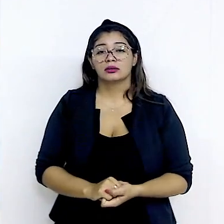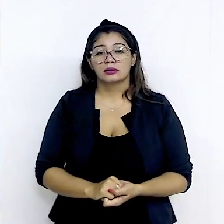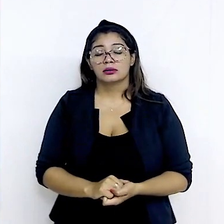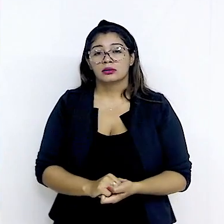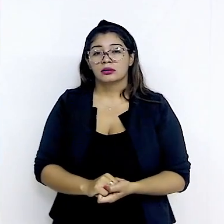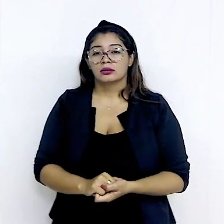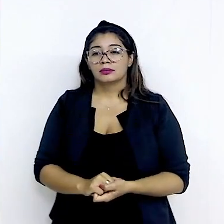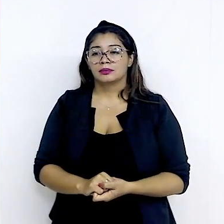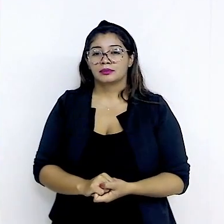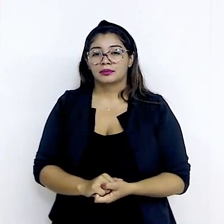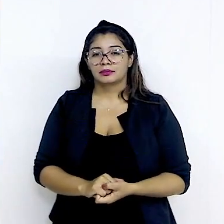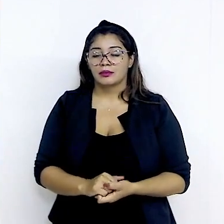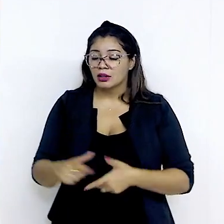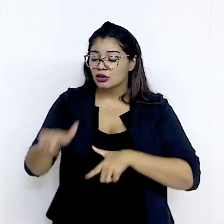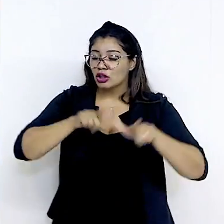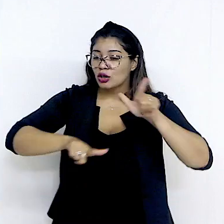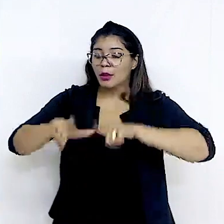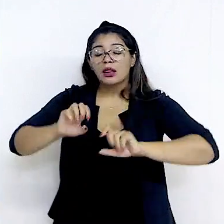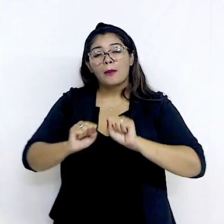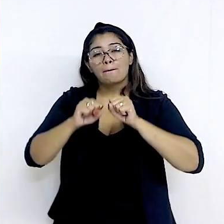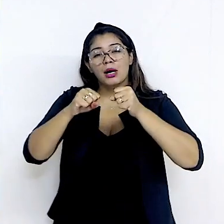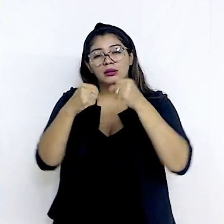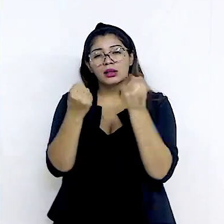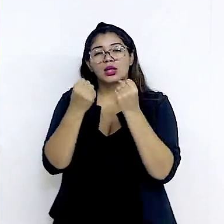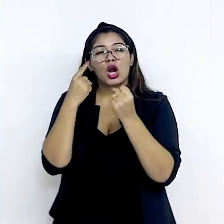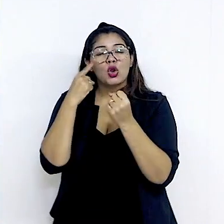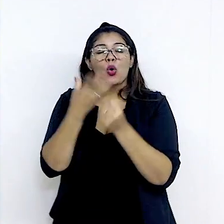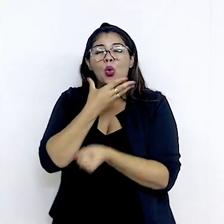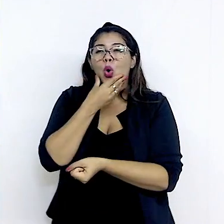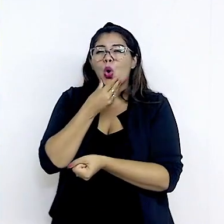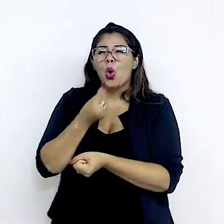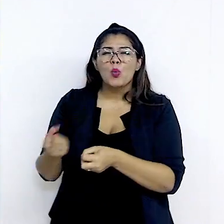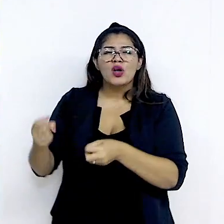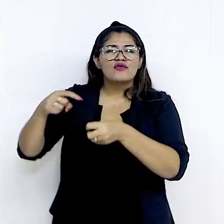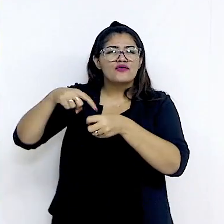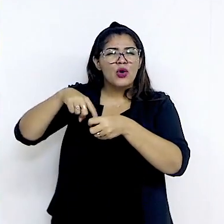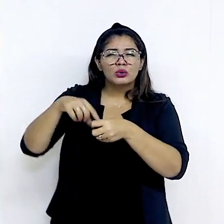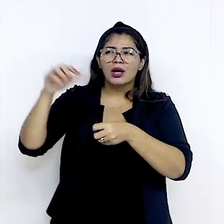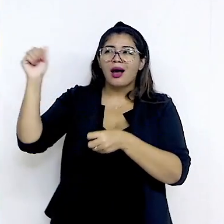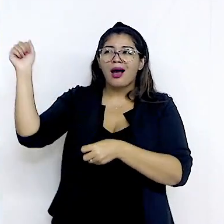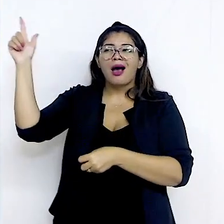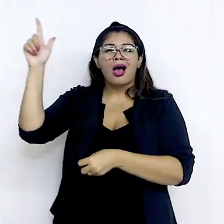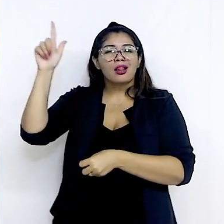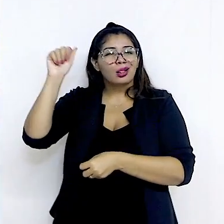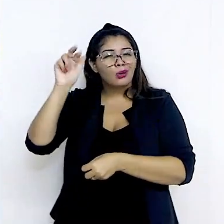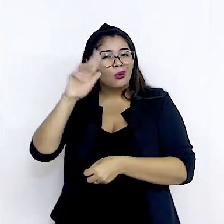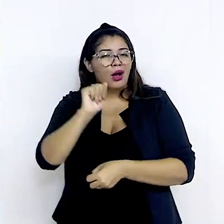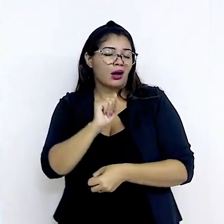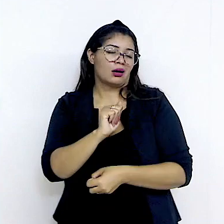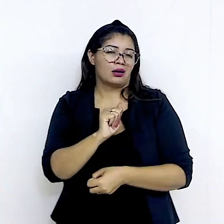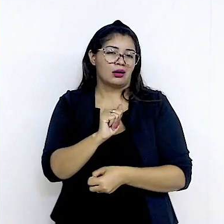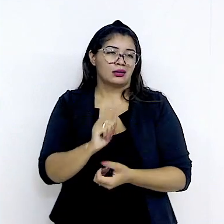que está, enfim, trabalhando na possibilidade do homem voltar à Lua, né, de uma nova viagem do homem à Lua. Se eu não me